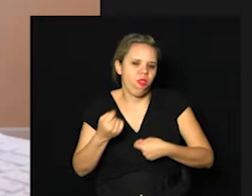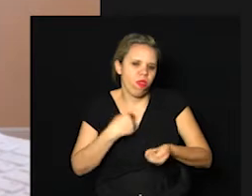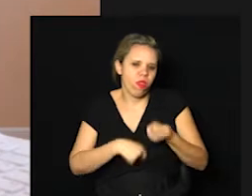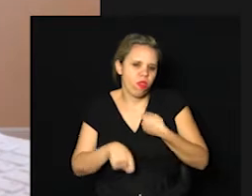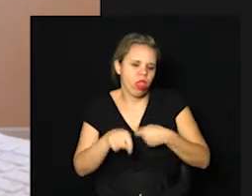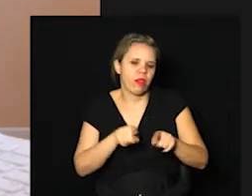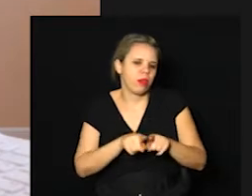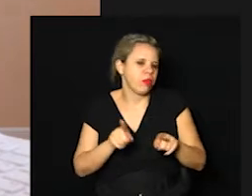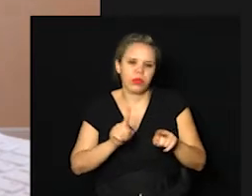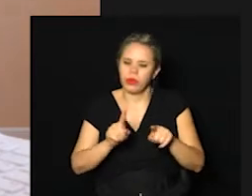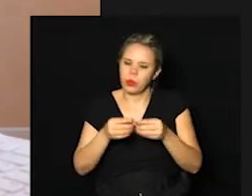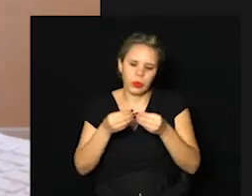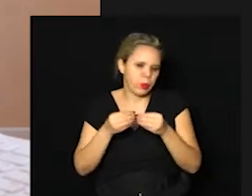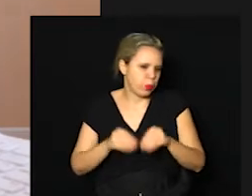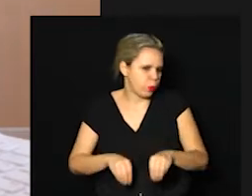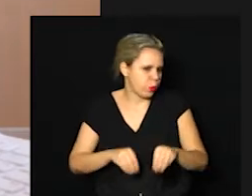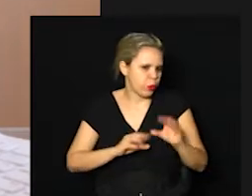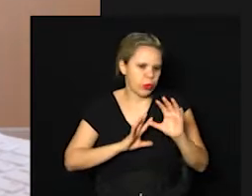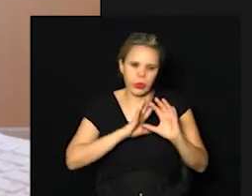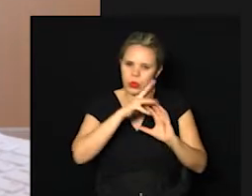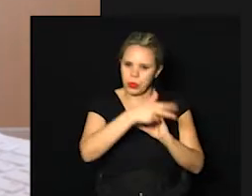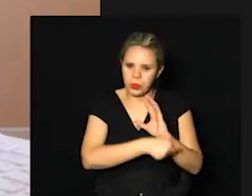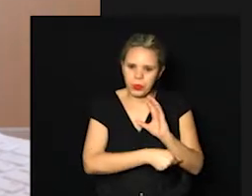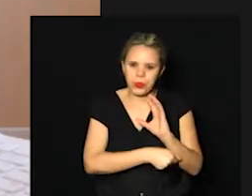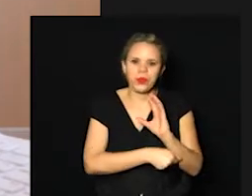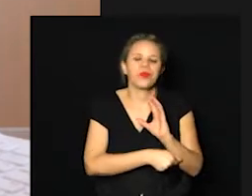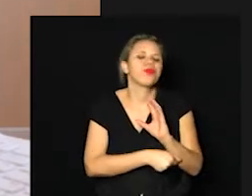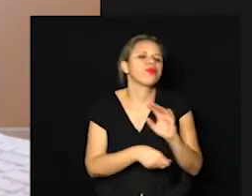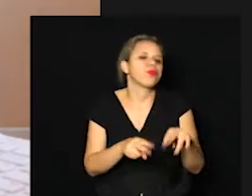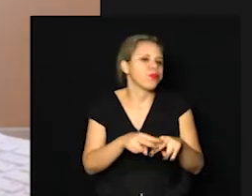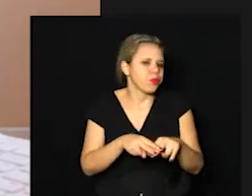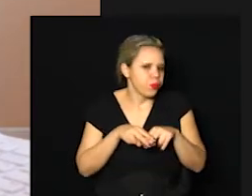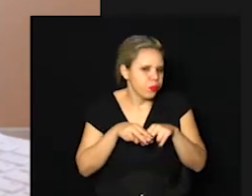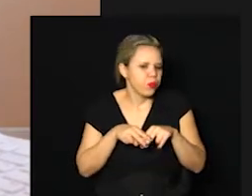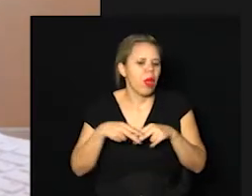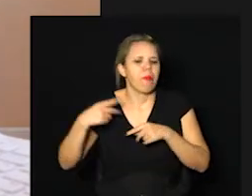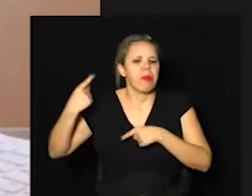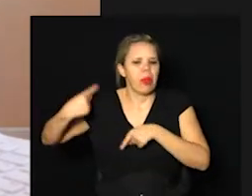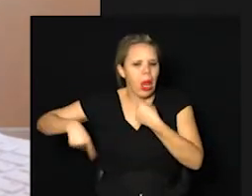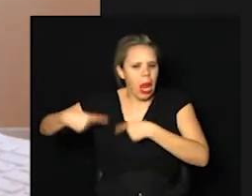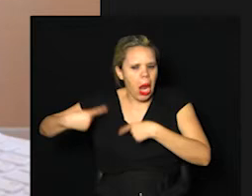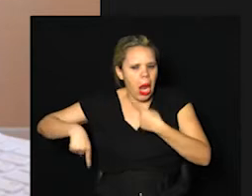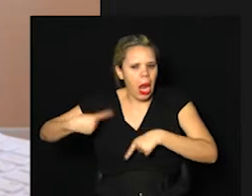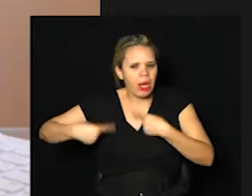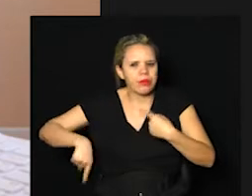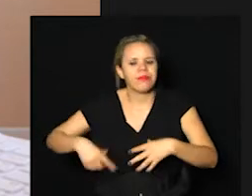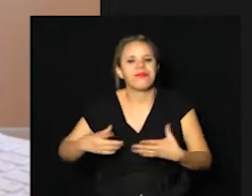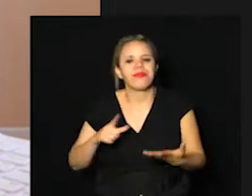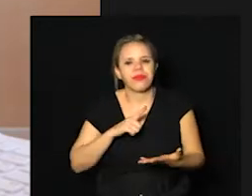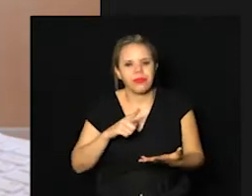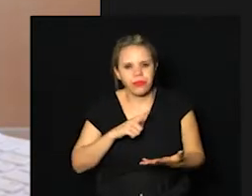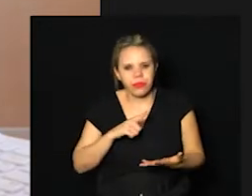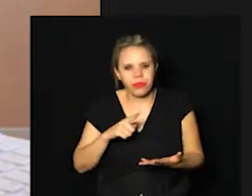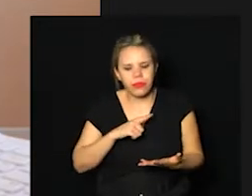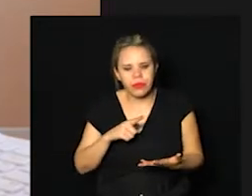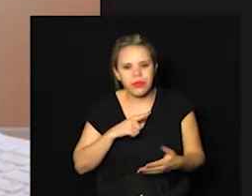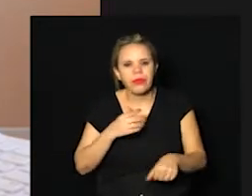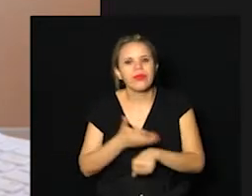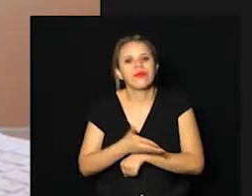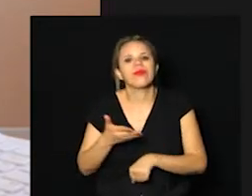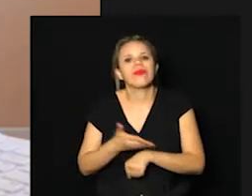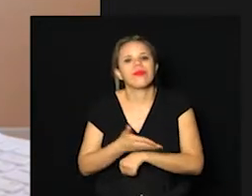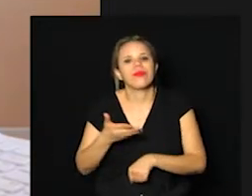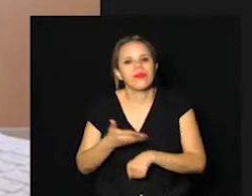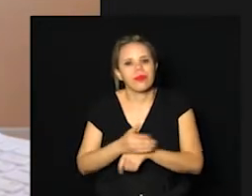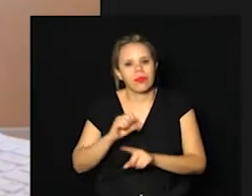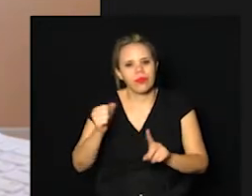tempo, prejudicar o meio ambiente. Por isso, tanta discussão, lembrando que a gente teve aí a participação